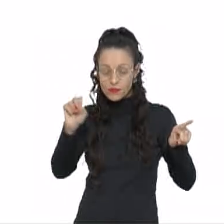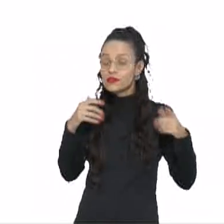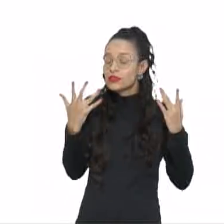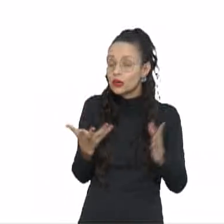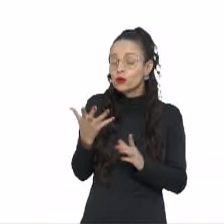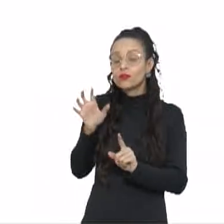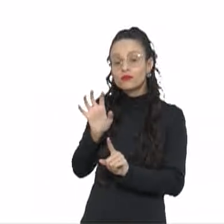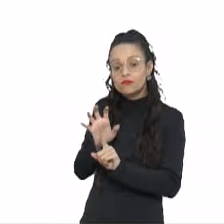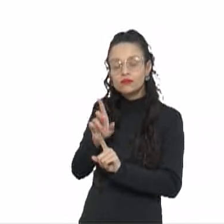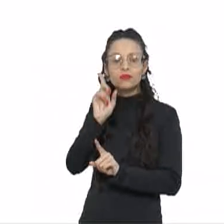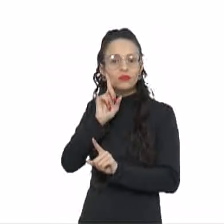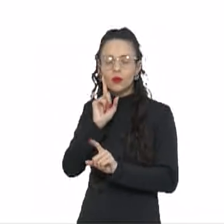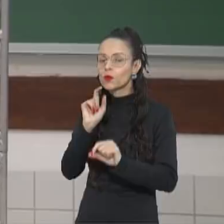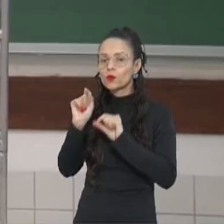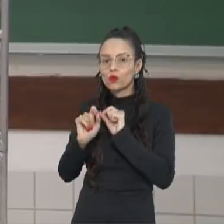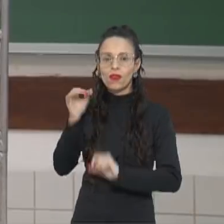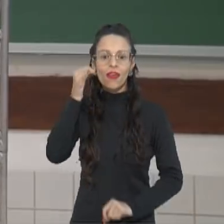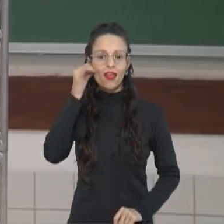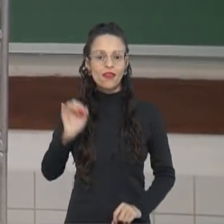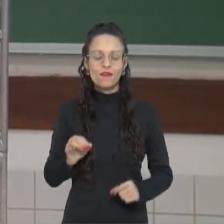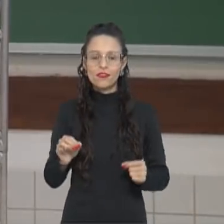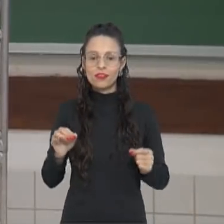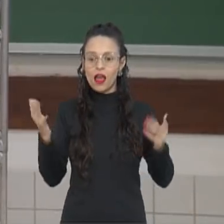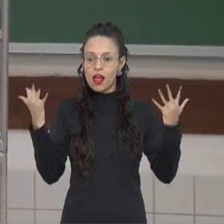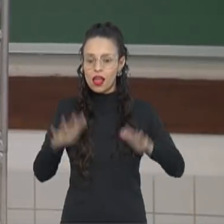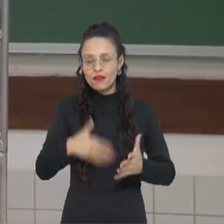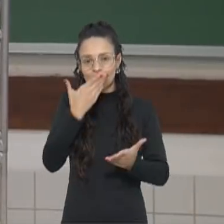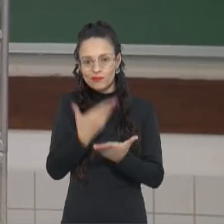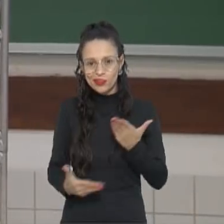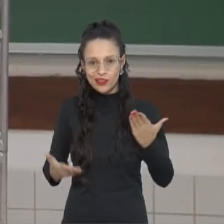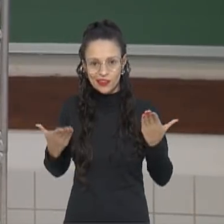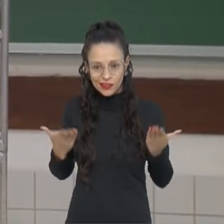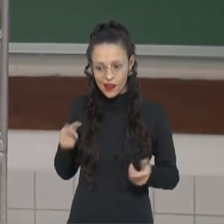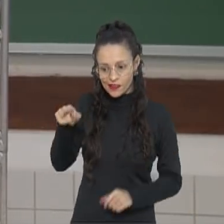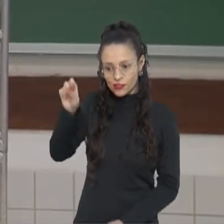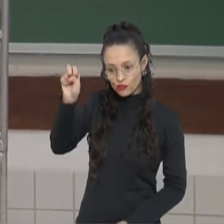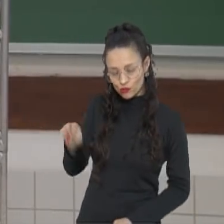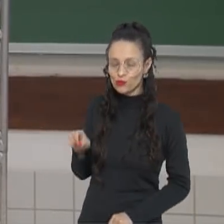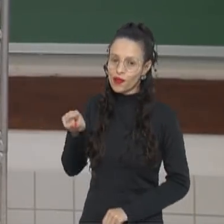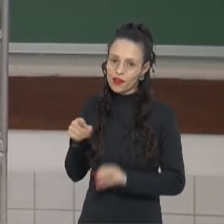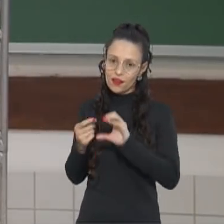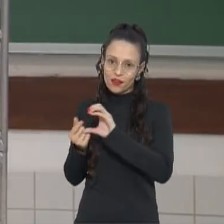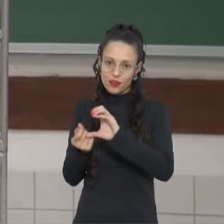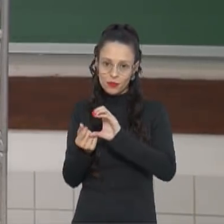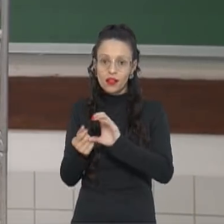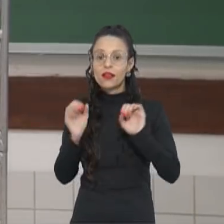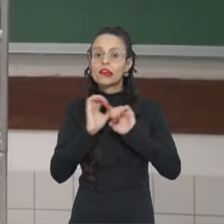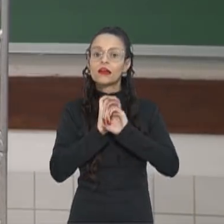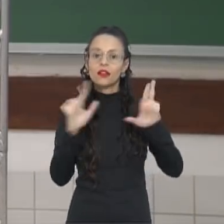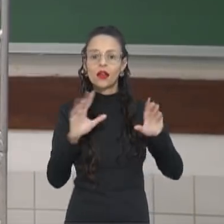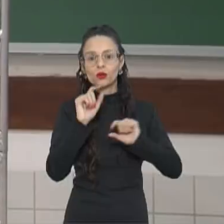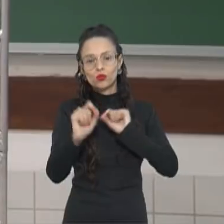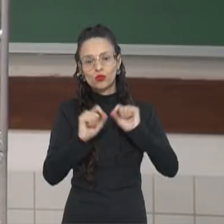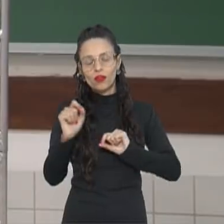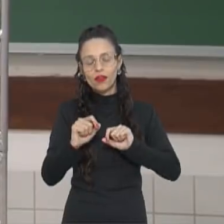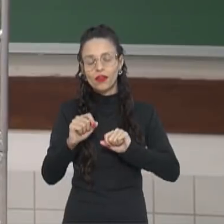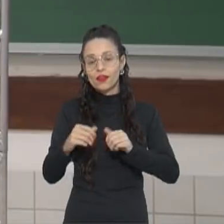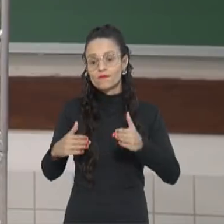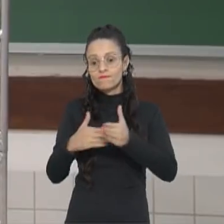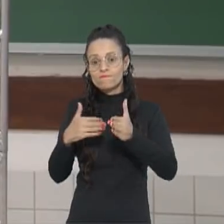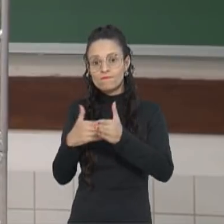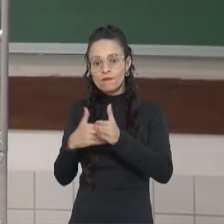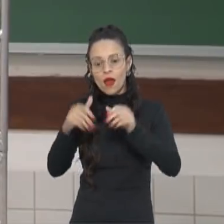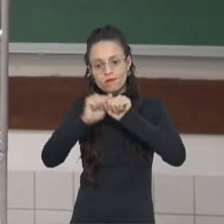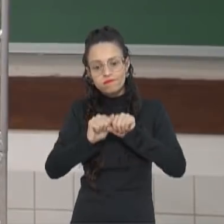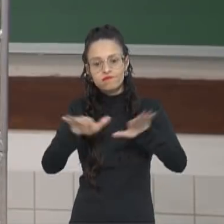Unidos era para evitar uma derrota no Vietnã do Sul, que era capitalista, e, claro, impedir o avanço do